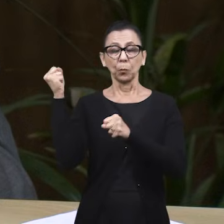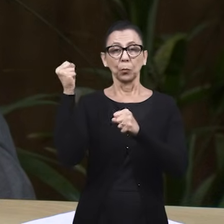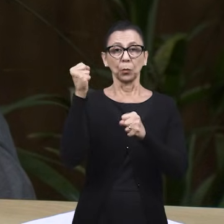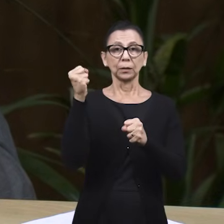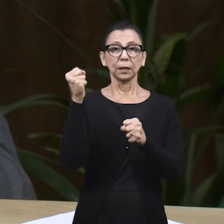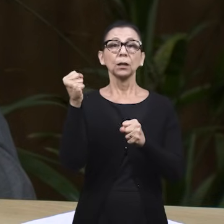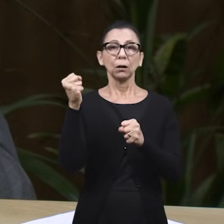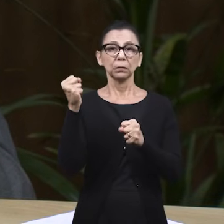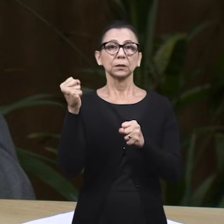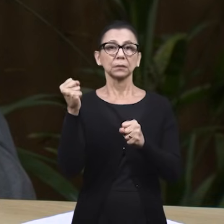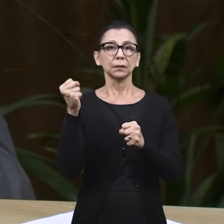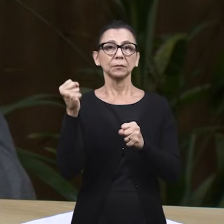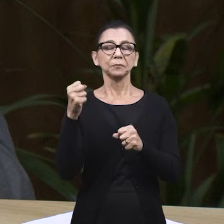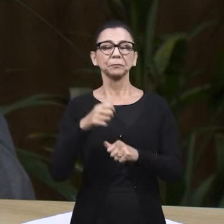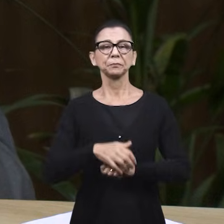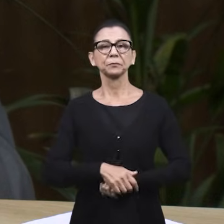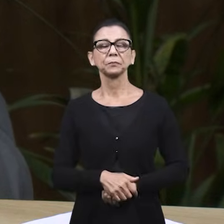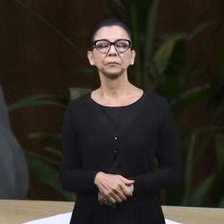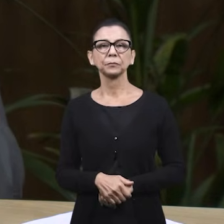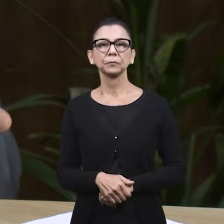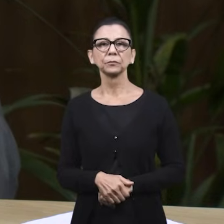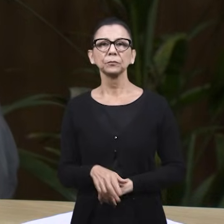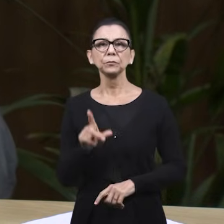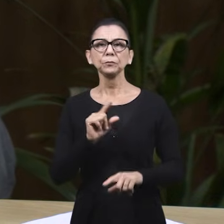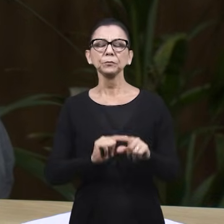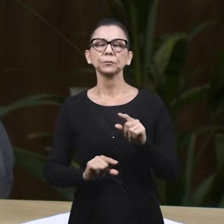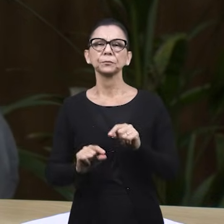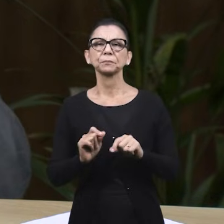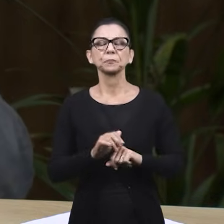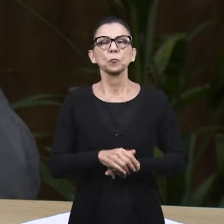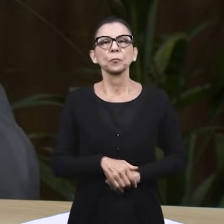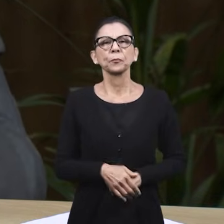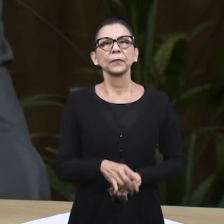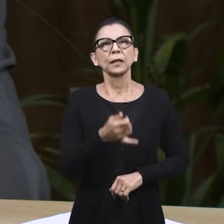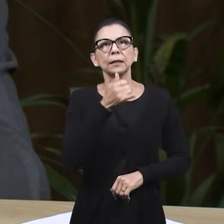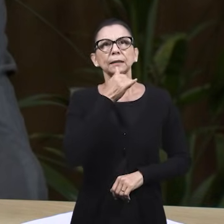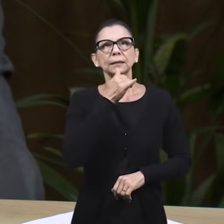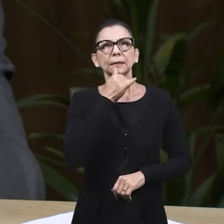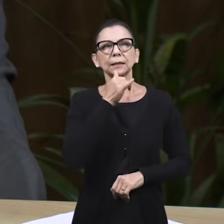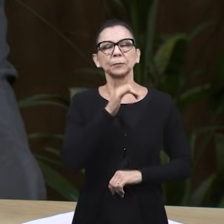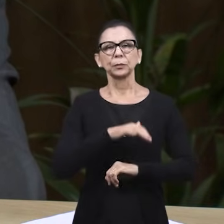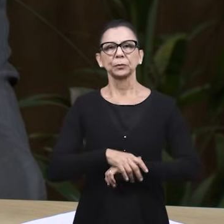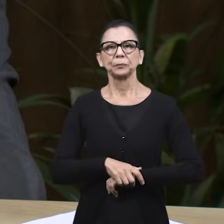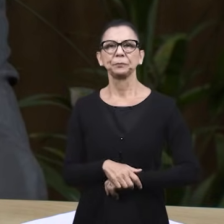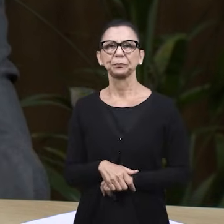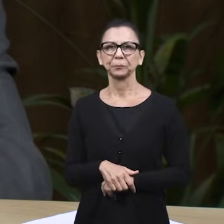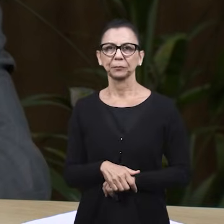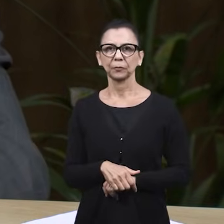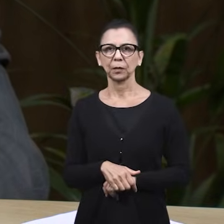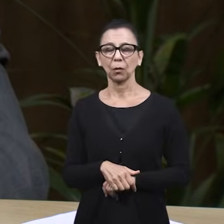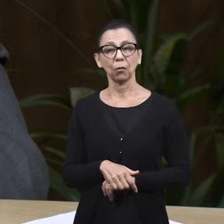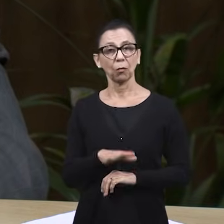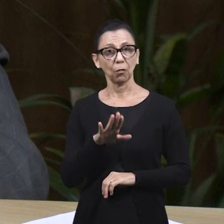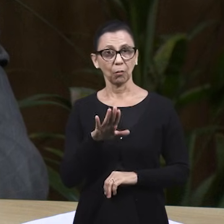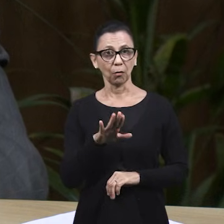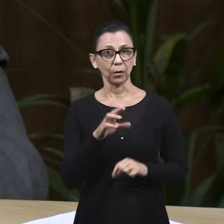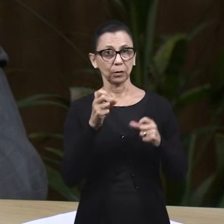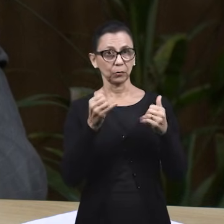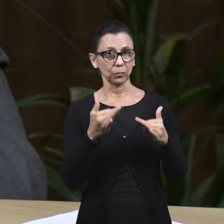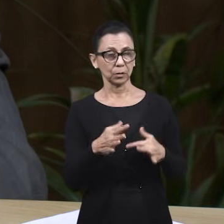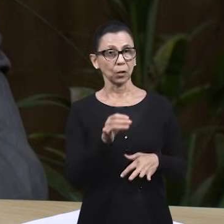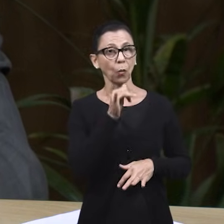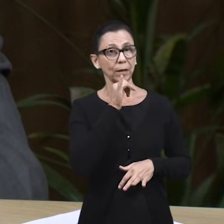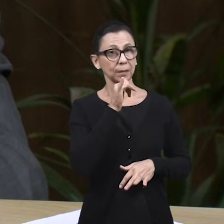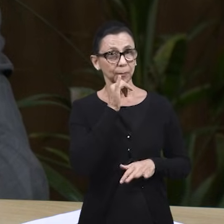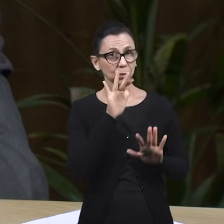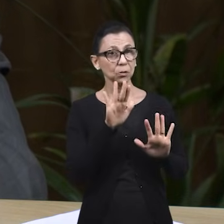Ela é eficaz e apta. É apta. Então, o que é aptidão? Eu vou pedir, não estou dizendo que isso está certo, hein? Uhum. Ninguém